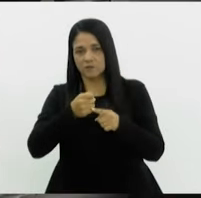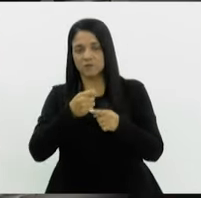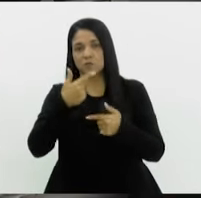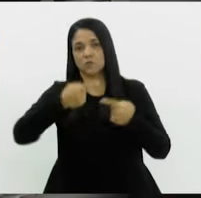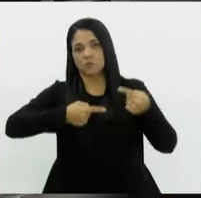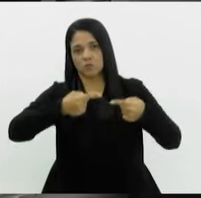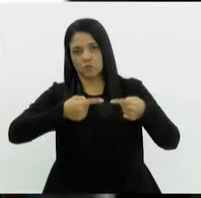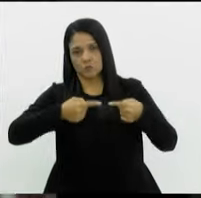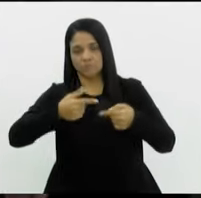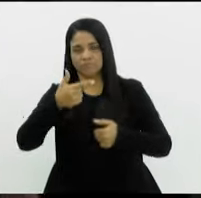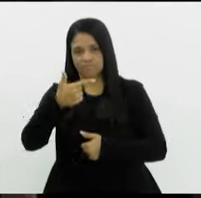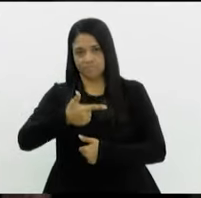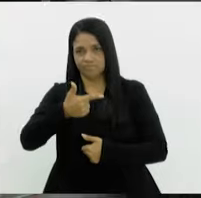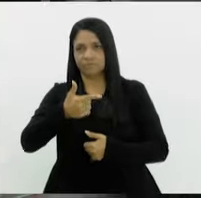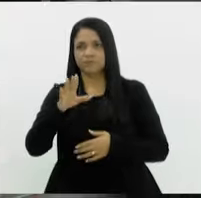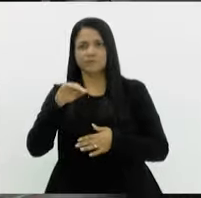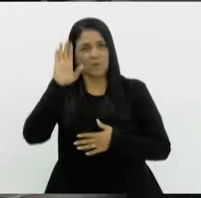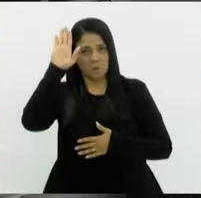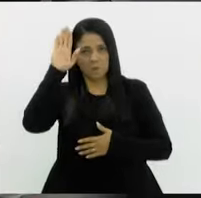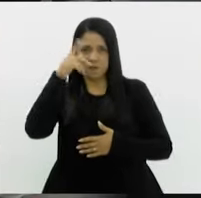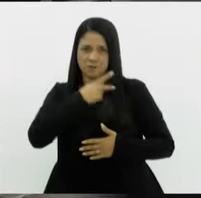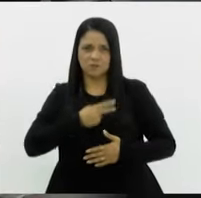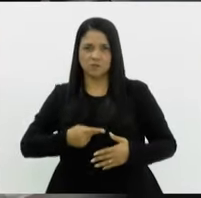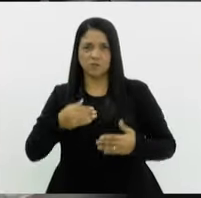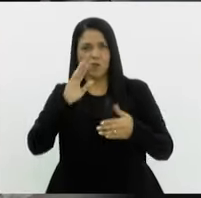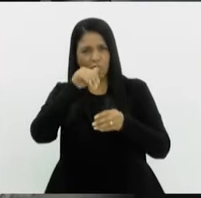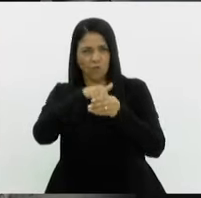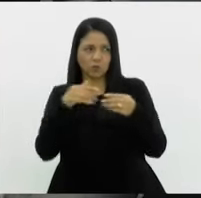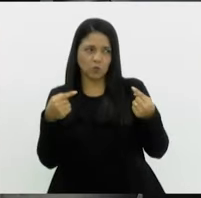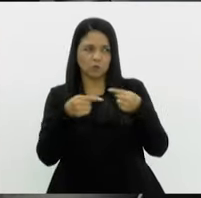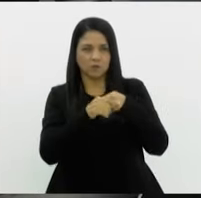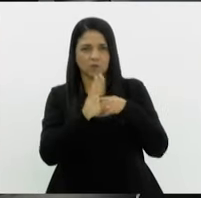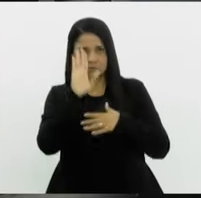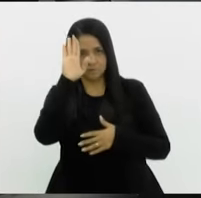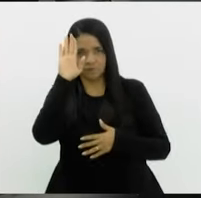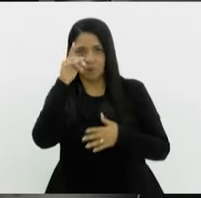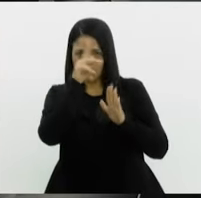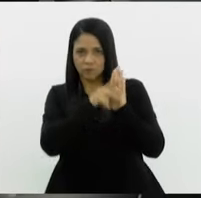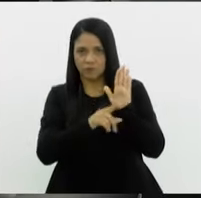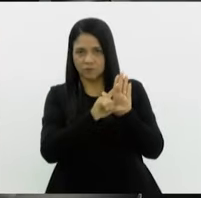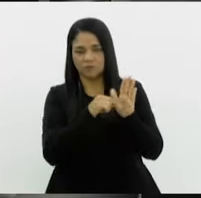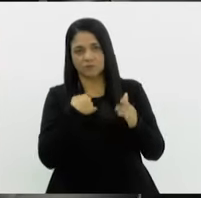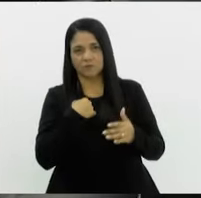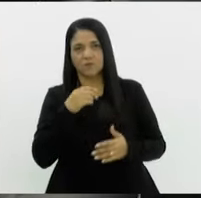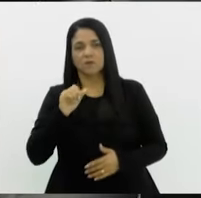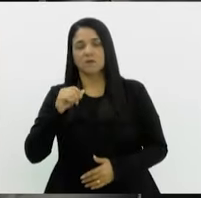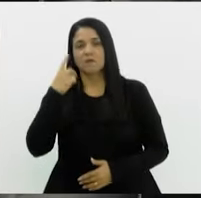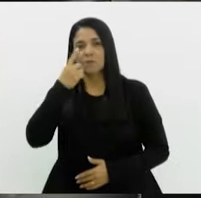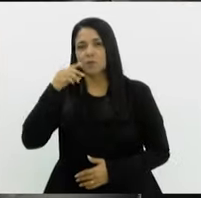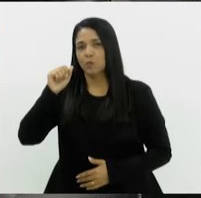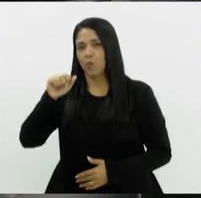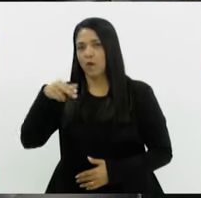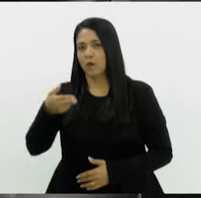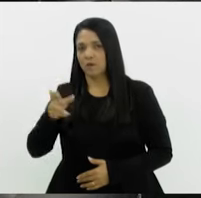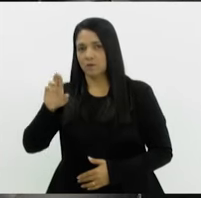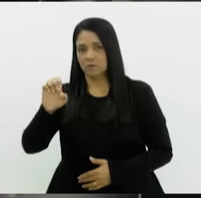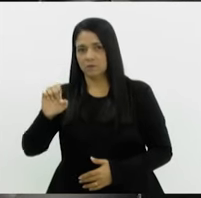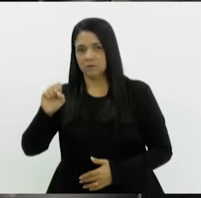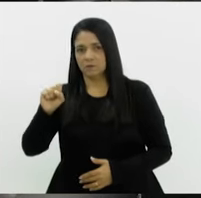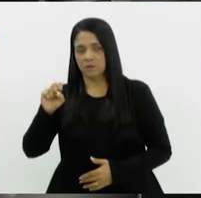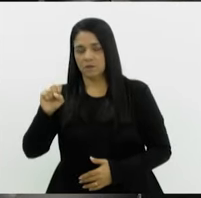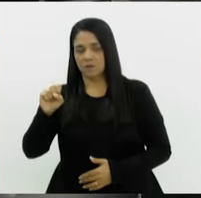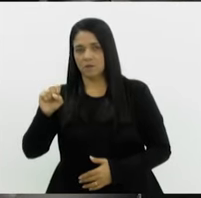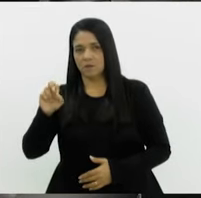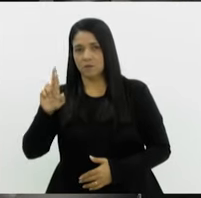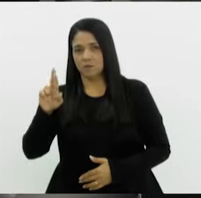presidente, por gentileza, só consignar o meu voto contrário, por favor, deputado, ao projeto. Anderson Moraes, contrário. Obrigado. Deputado Carlinhos